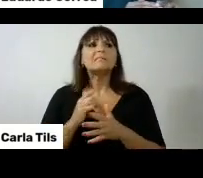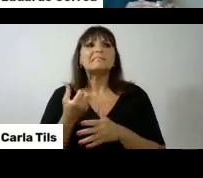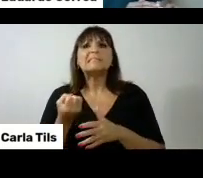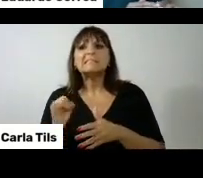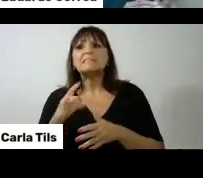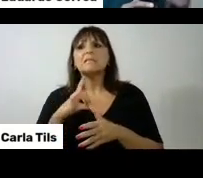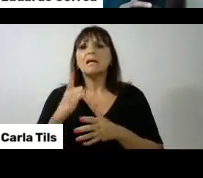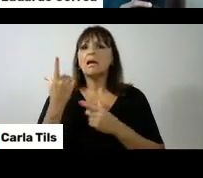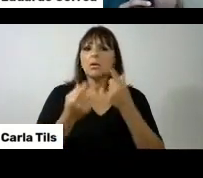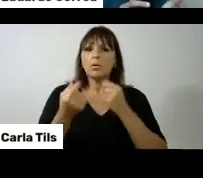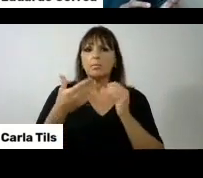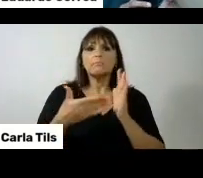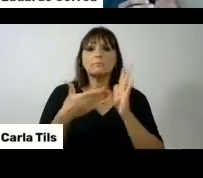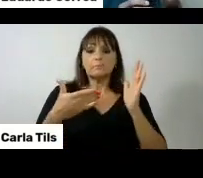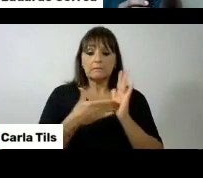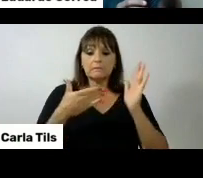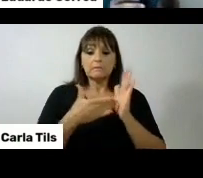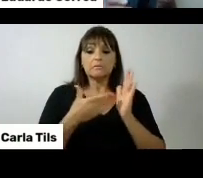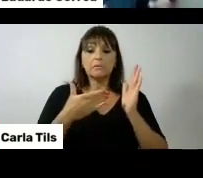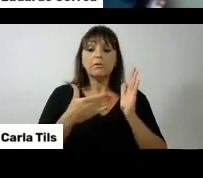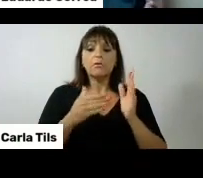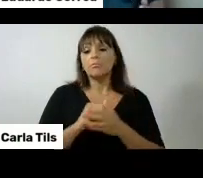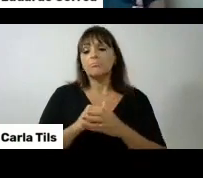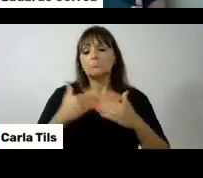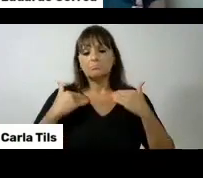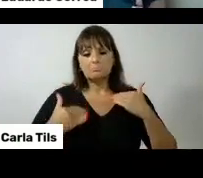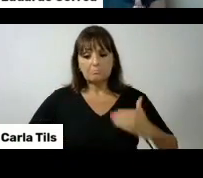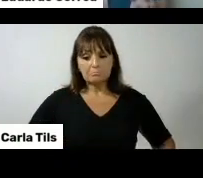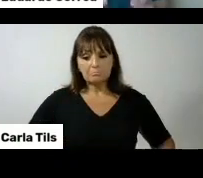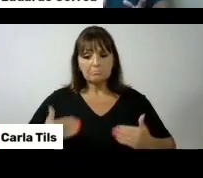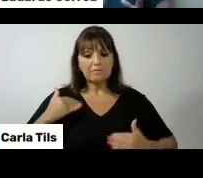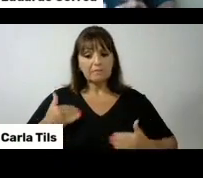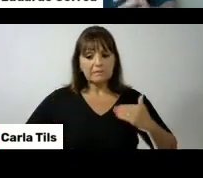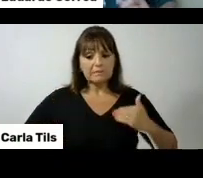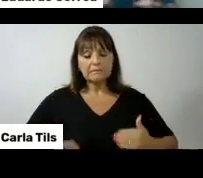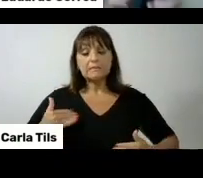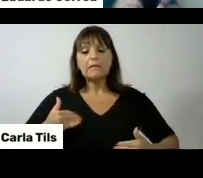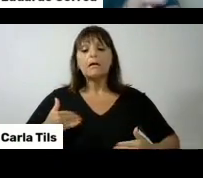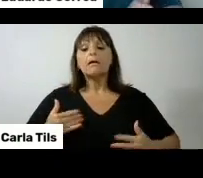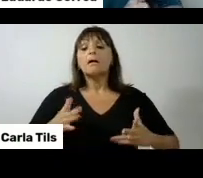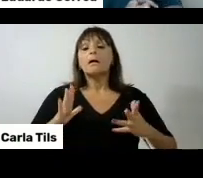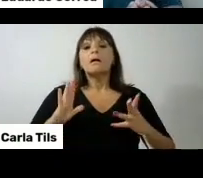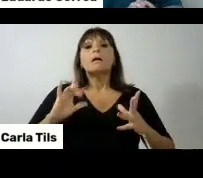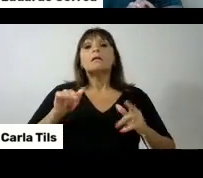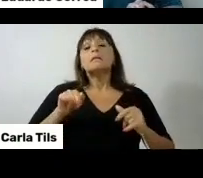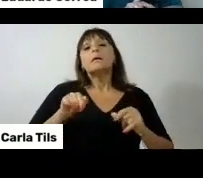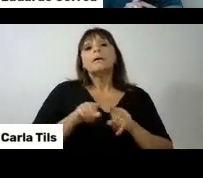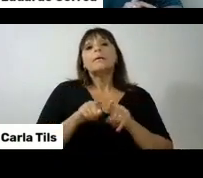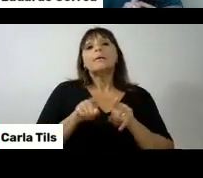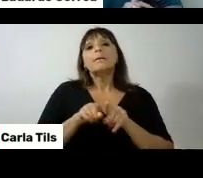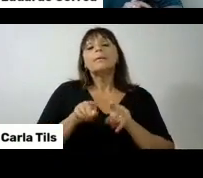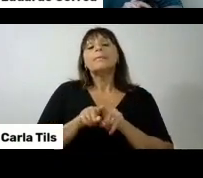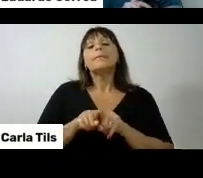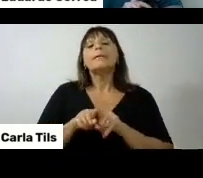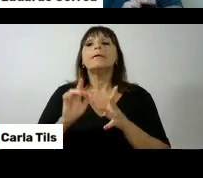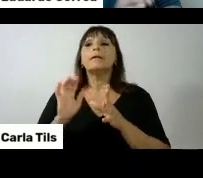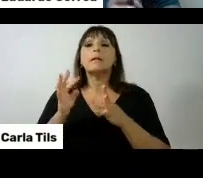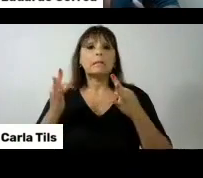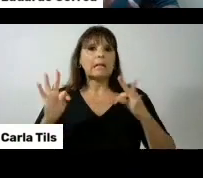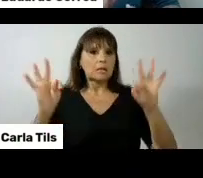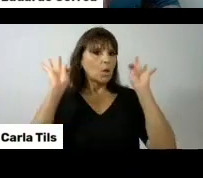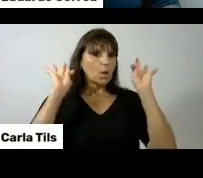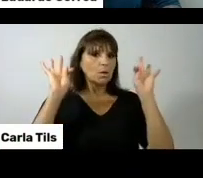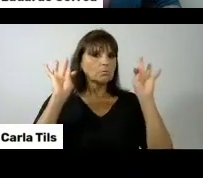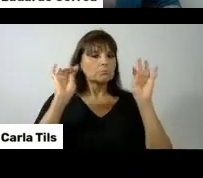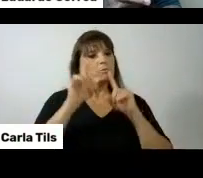seja física, seja tecnológica, ou ainda porque ela escolheu caminhar de outra forma, você